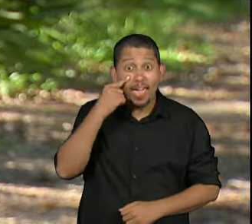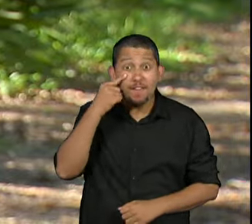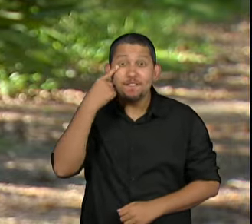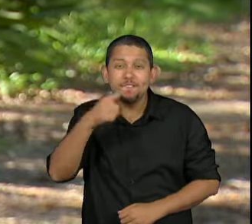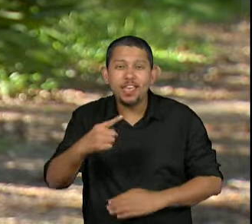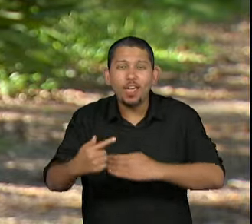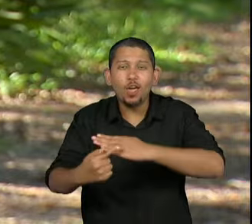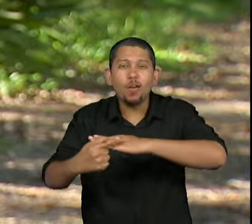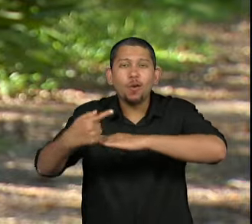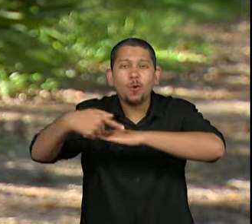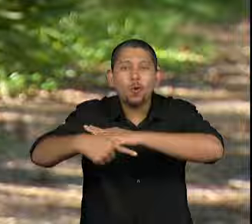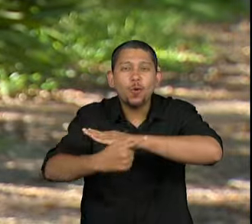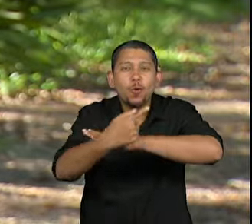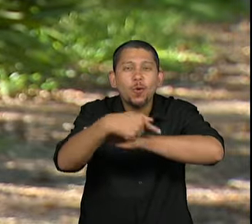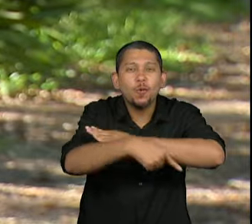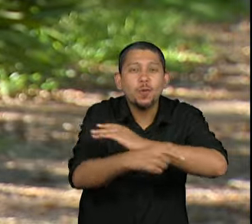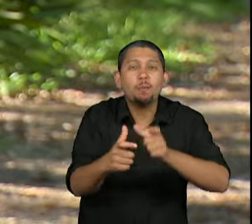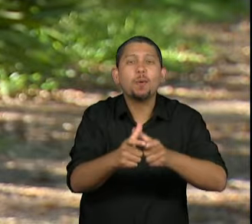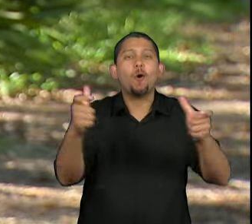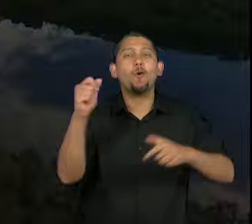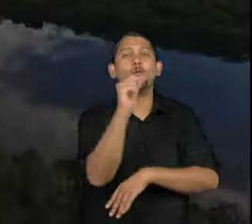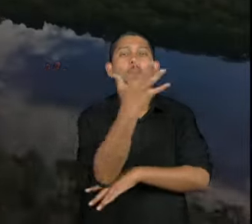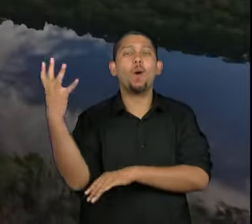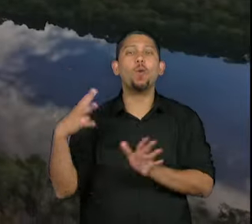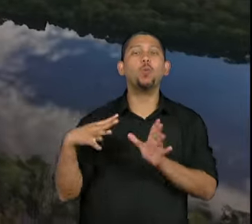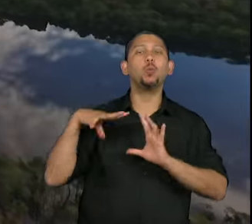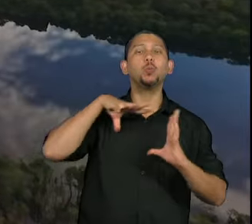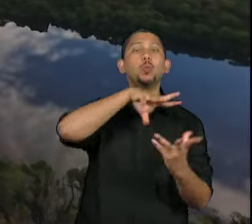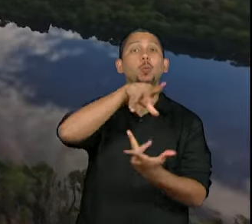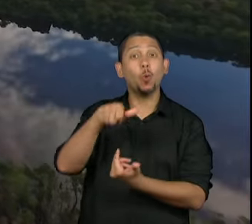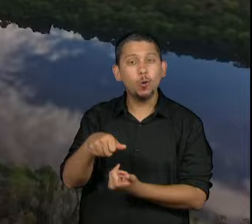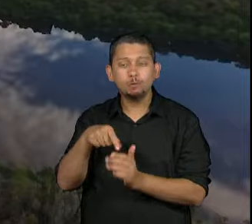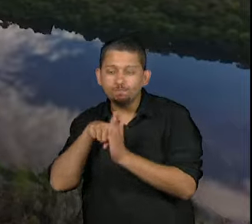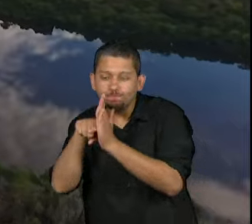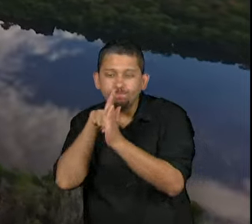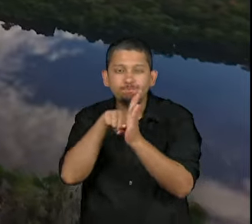maior floresta tropical do mundo.